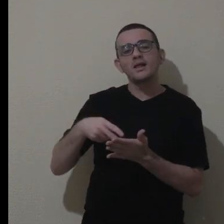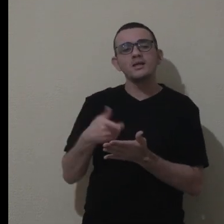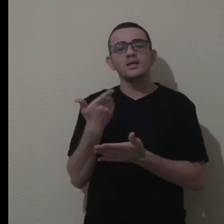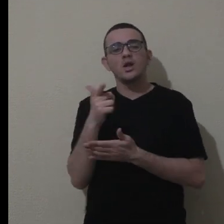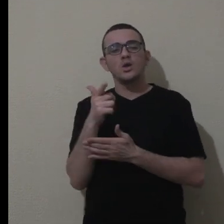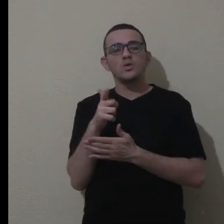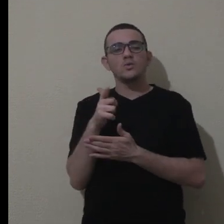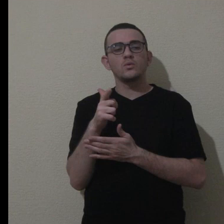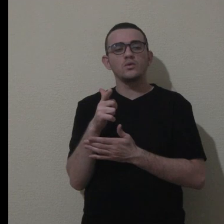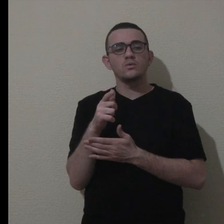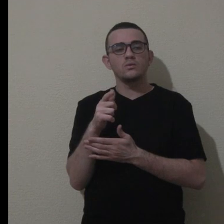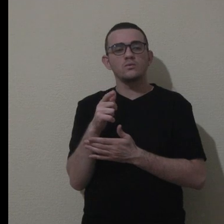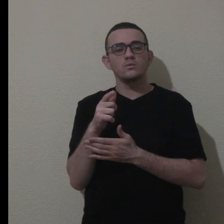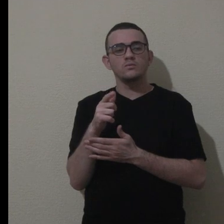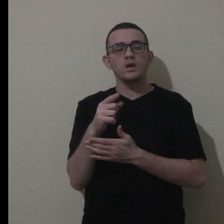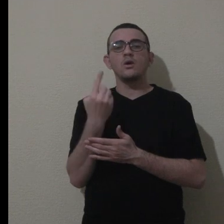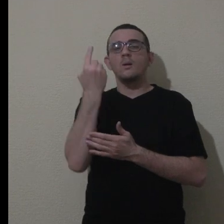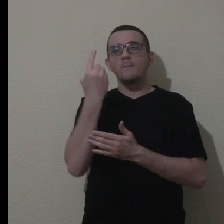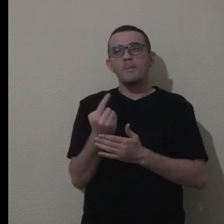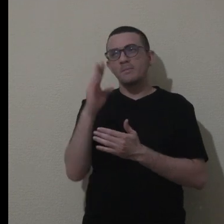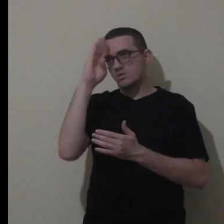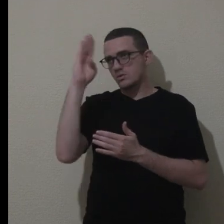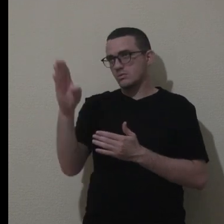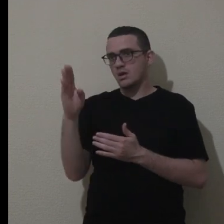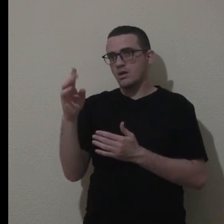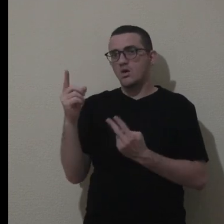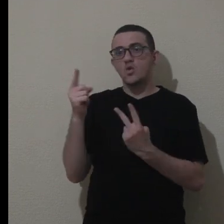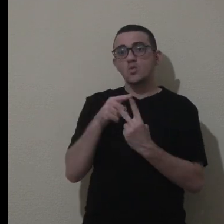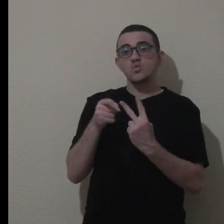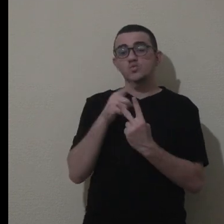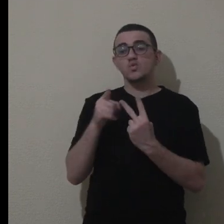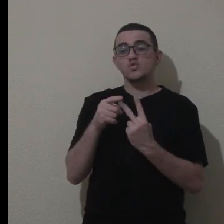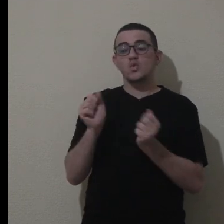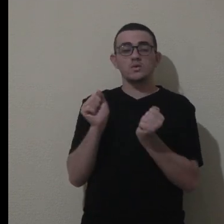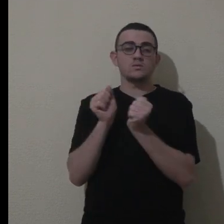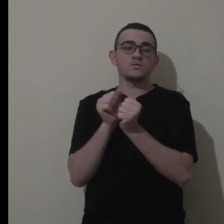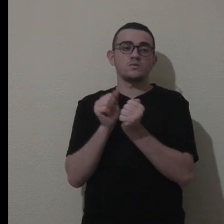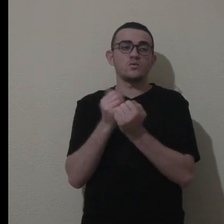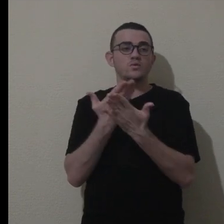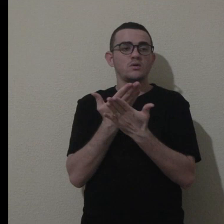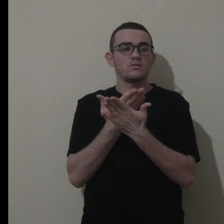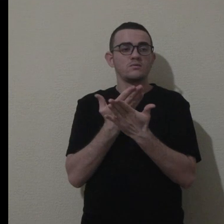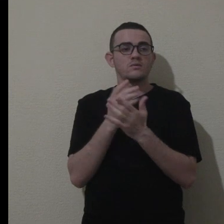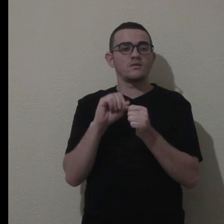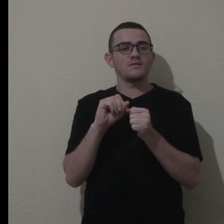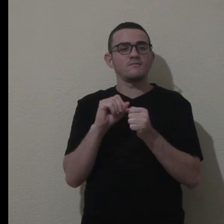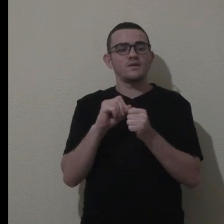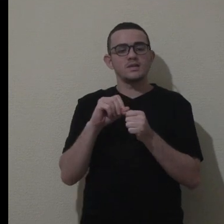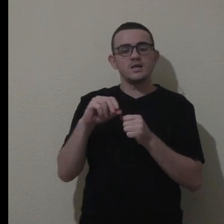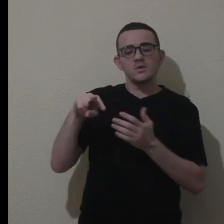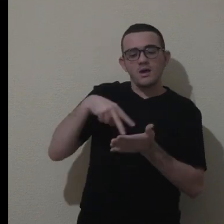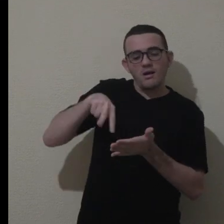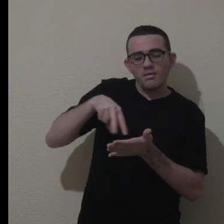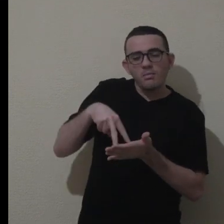que não tem uma pessoa que lidera, ambas as pessoas lideram. E é um estudo que foi feito